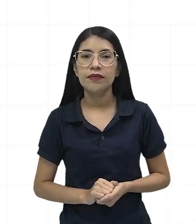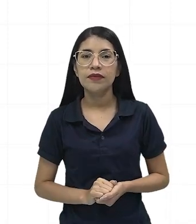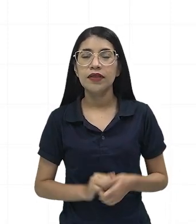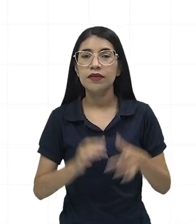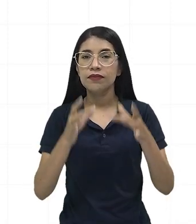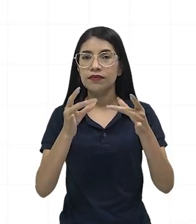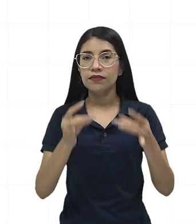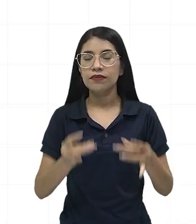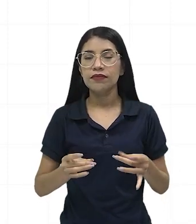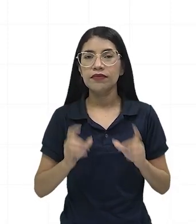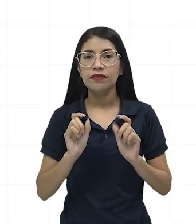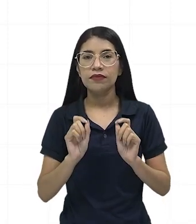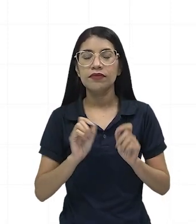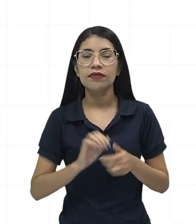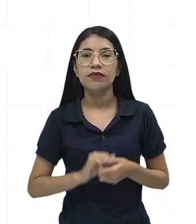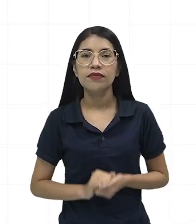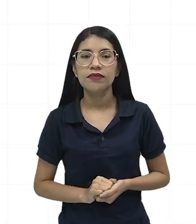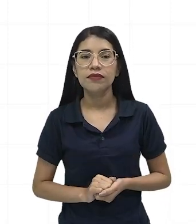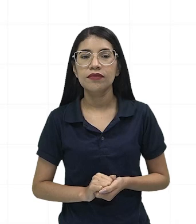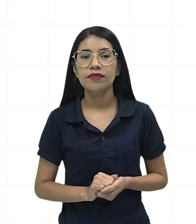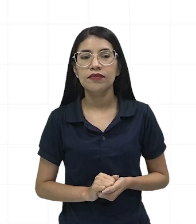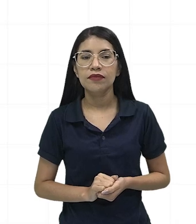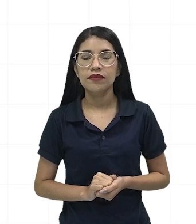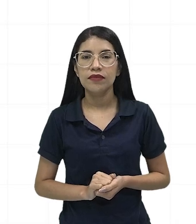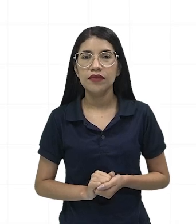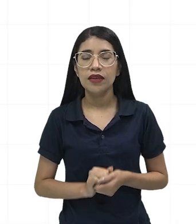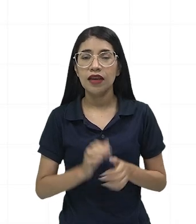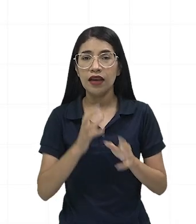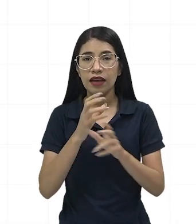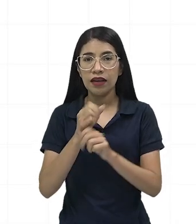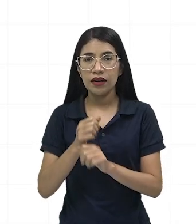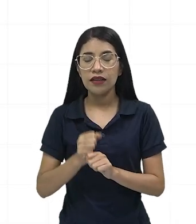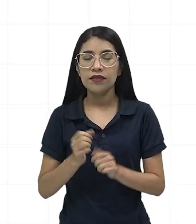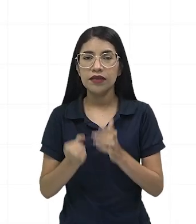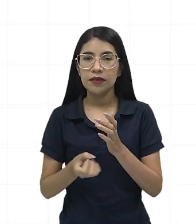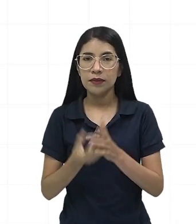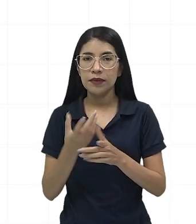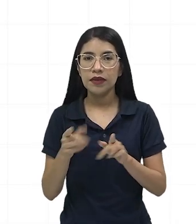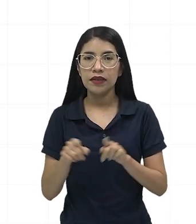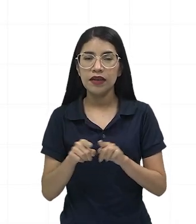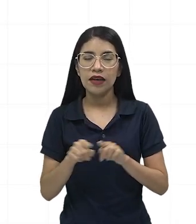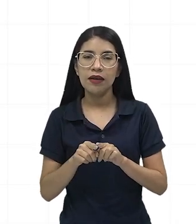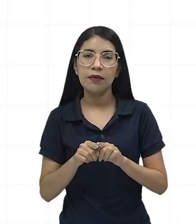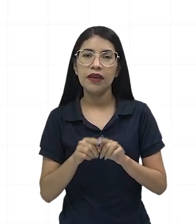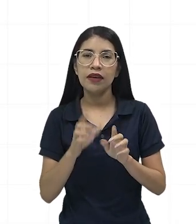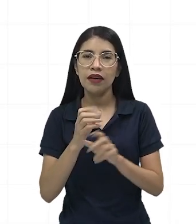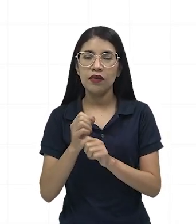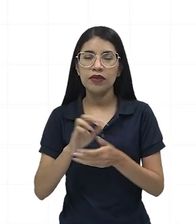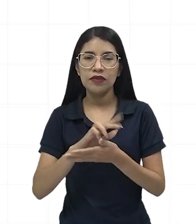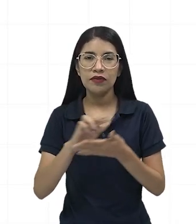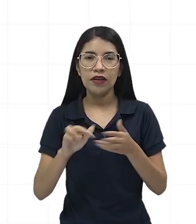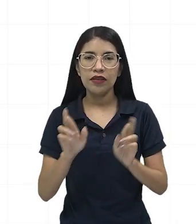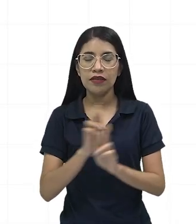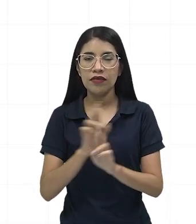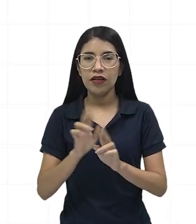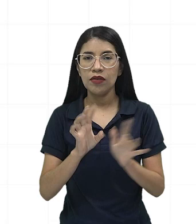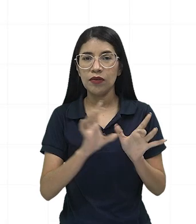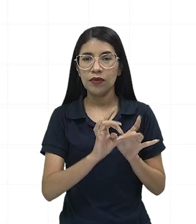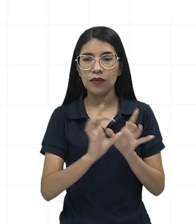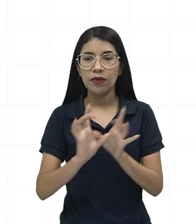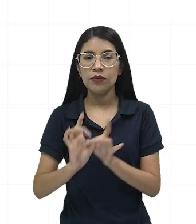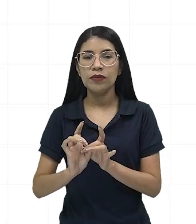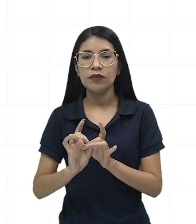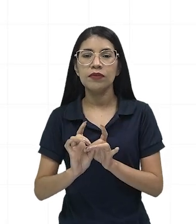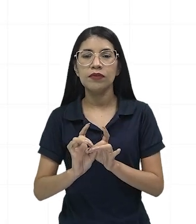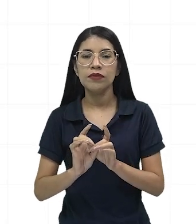o detalhamento desta aula será, olha, resolução e elaboração de problemas relacionados ao seu contexto